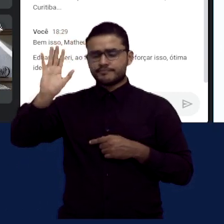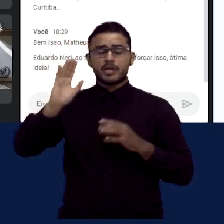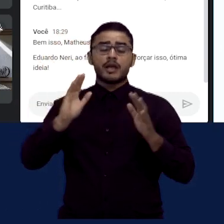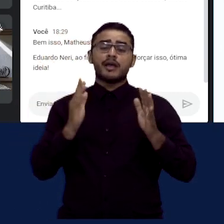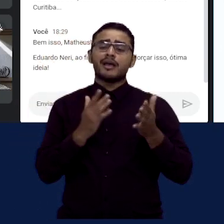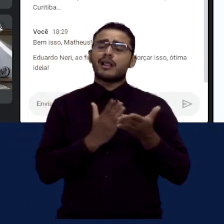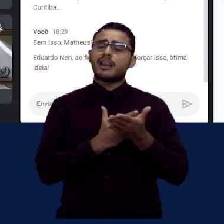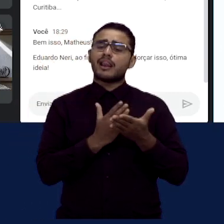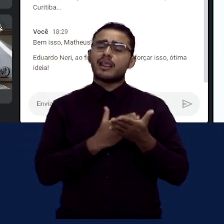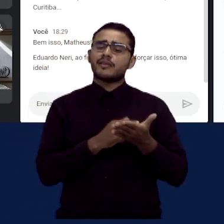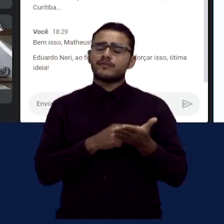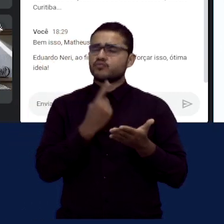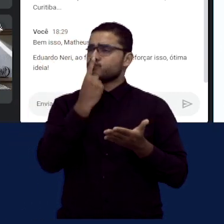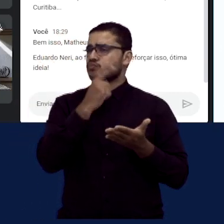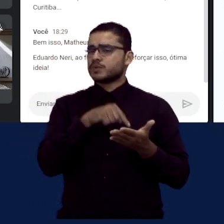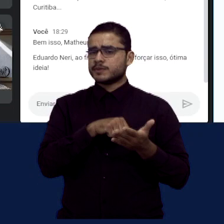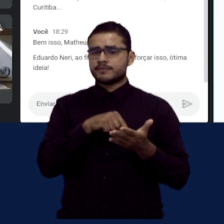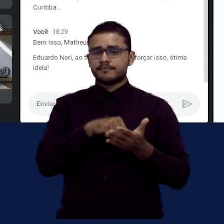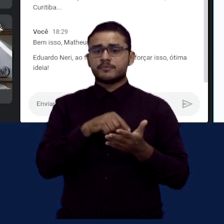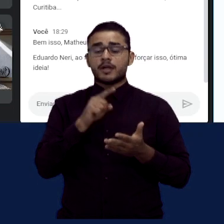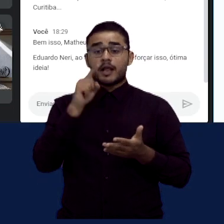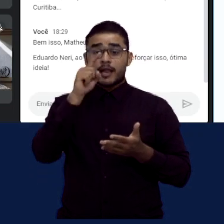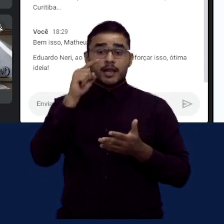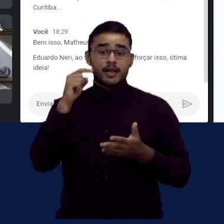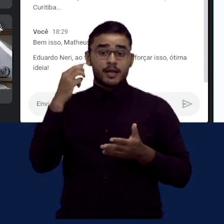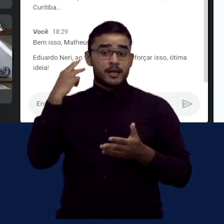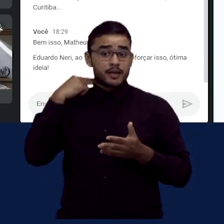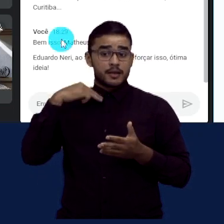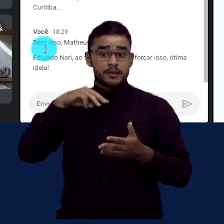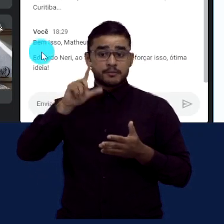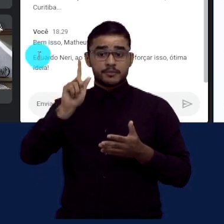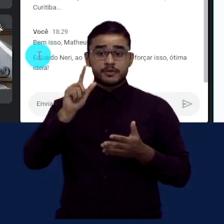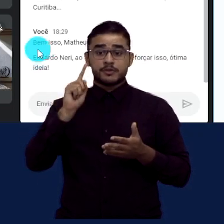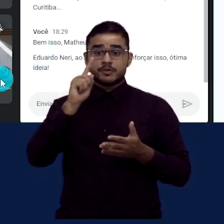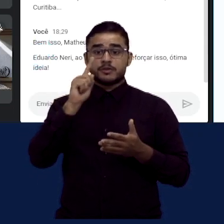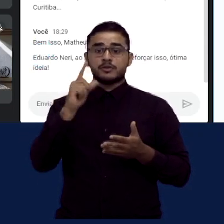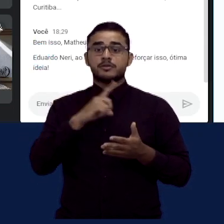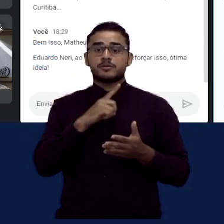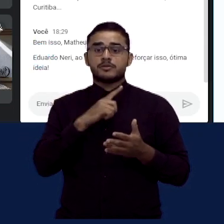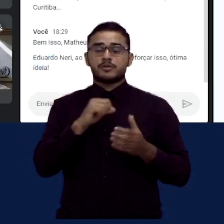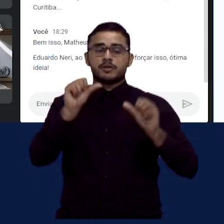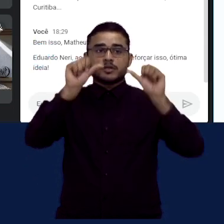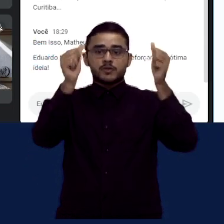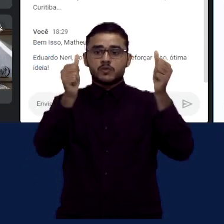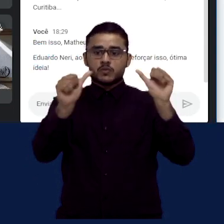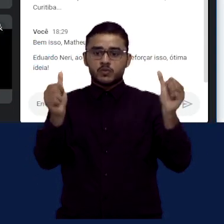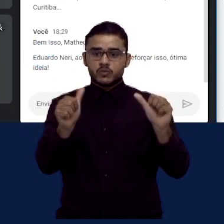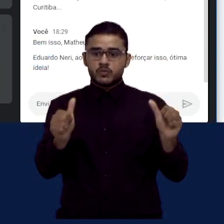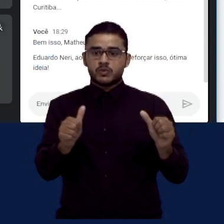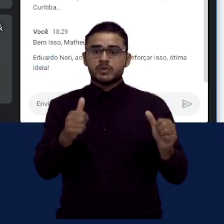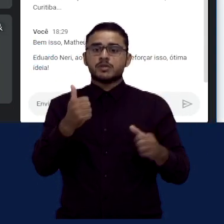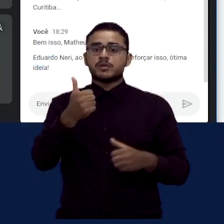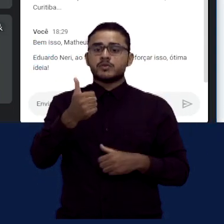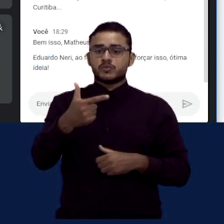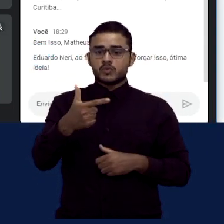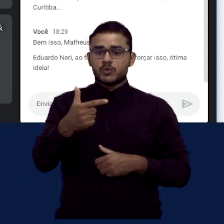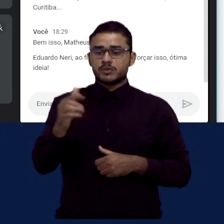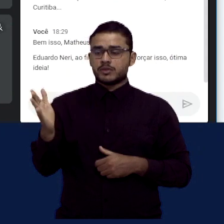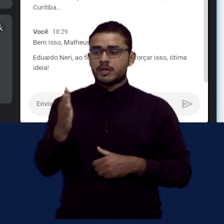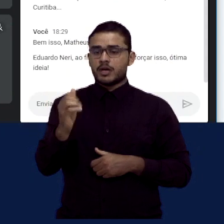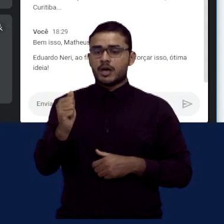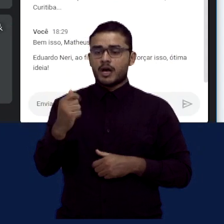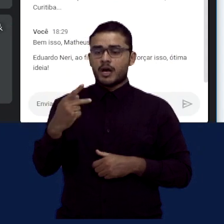que em Minas Gerais, os 12 apóstolos feitos pelo Aleijadinho, eles indicam um caminho a se